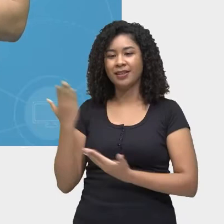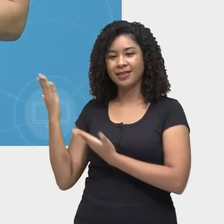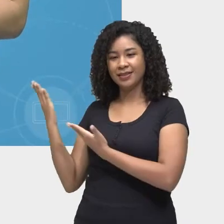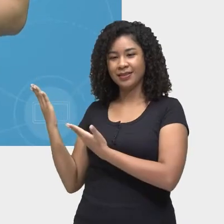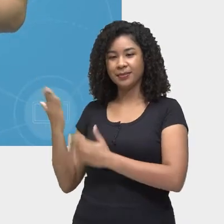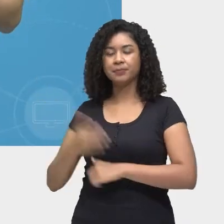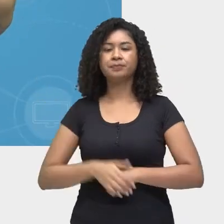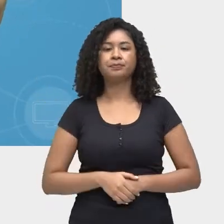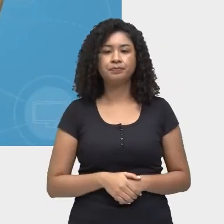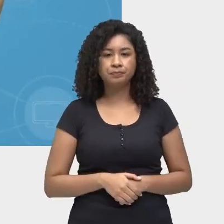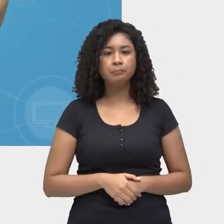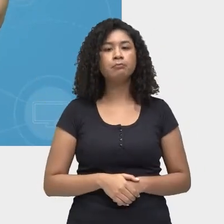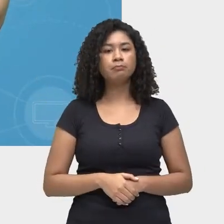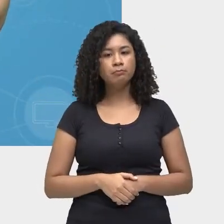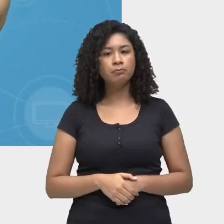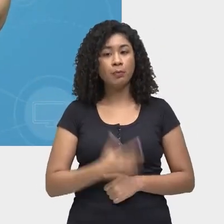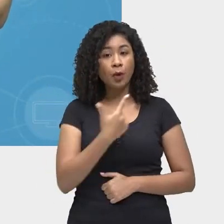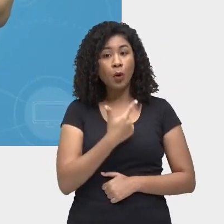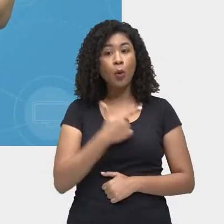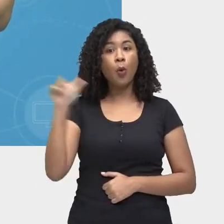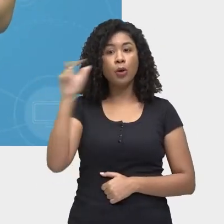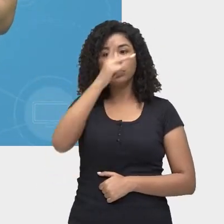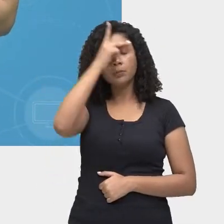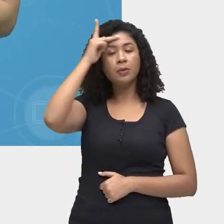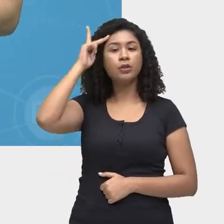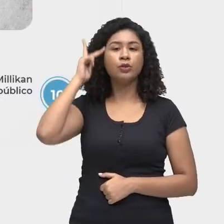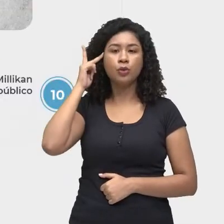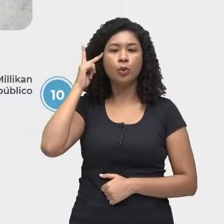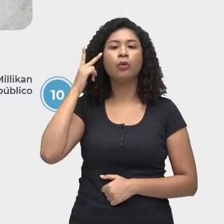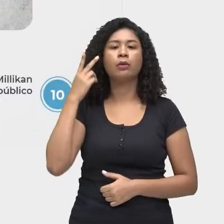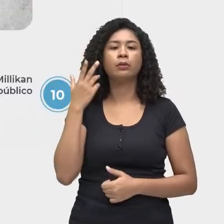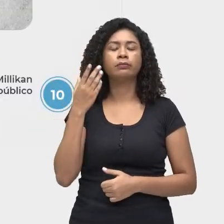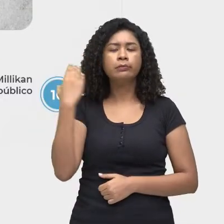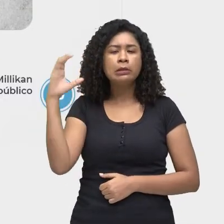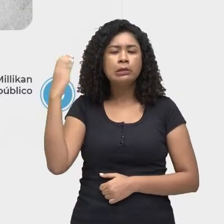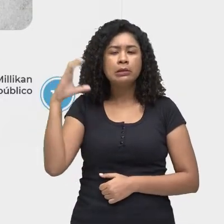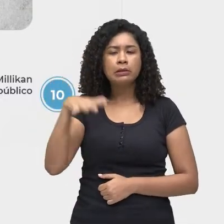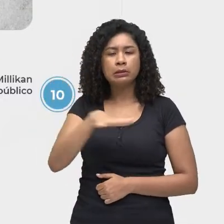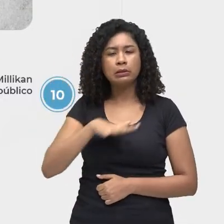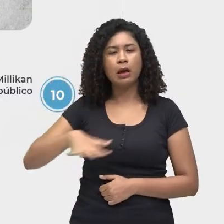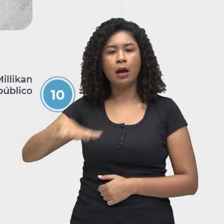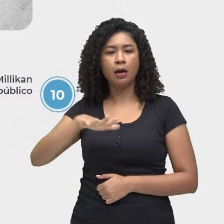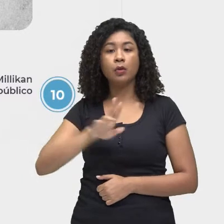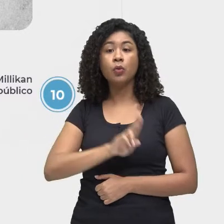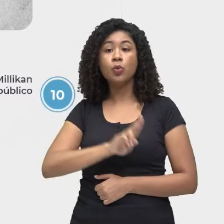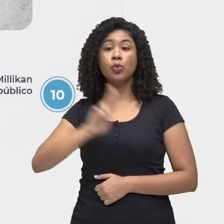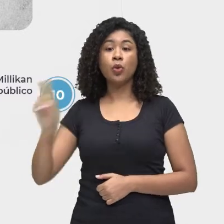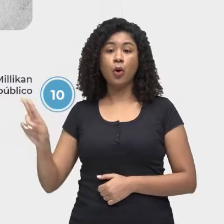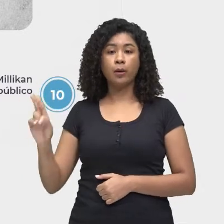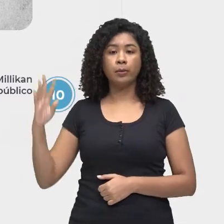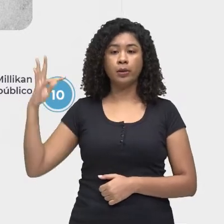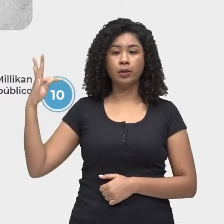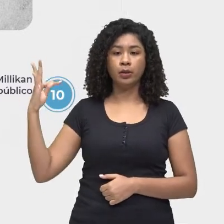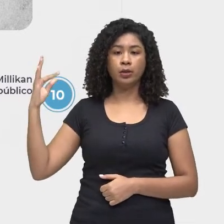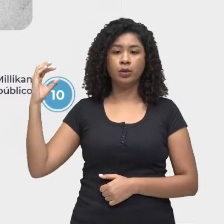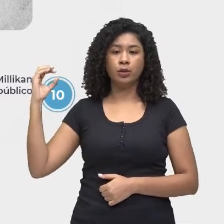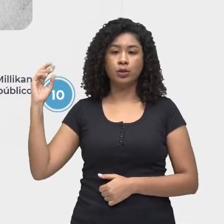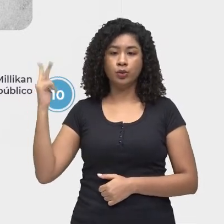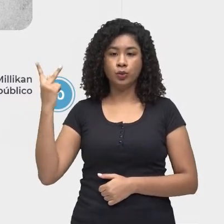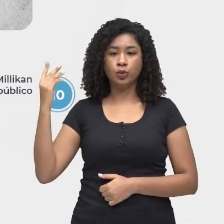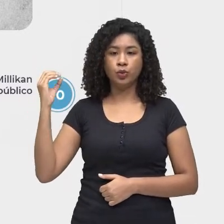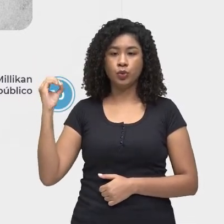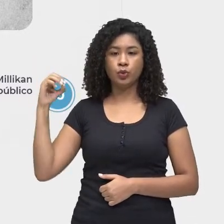veio outro grande cientista chamado Thomson. E aí nós tivemos o modelo atômico de